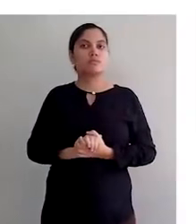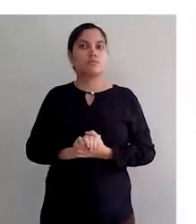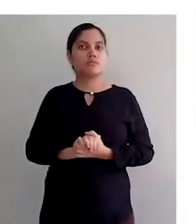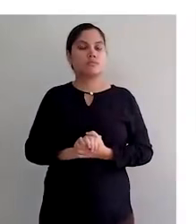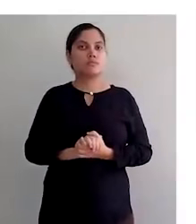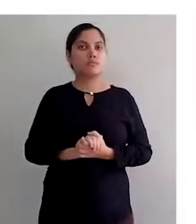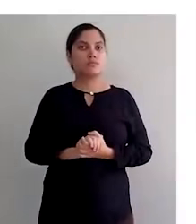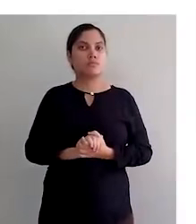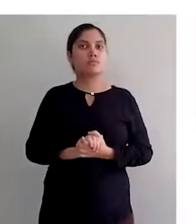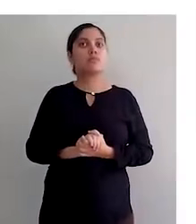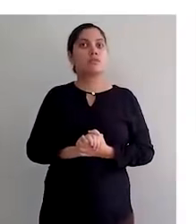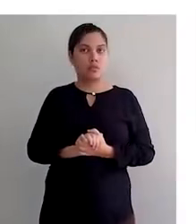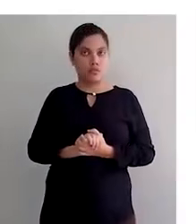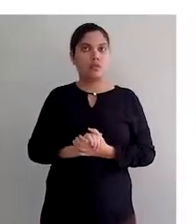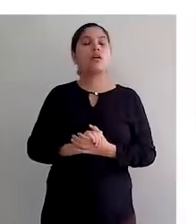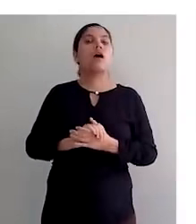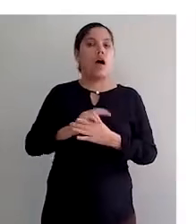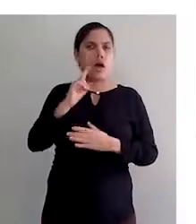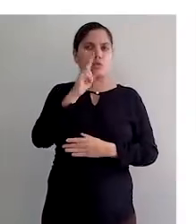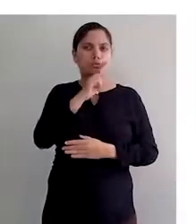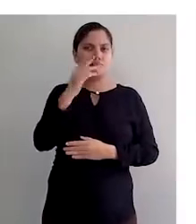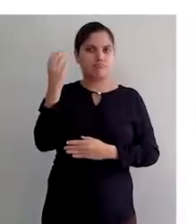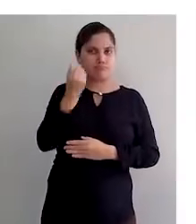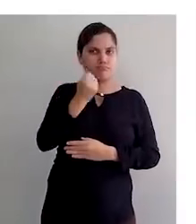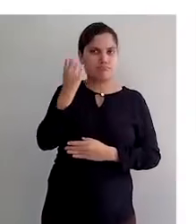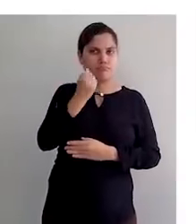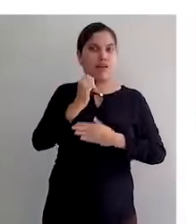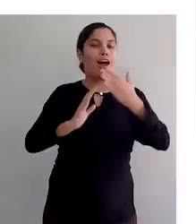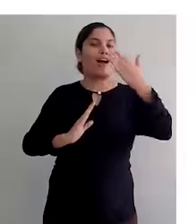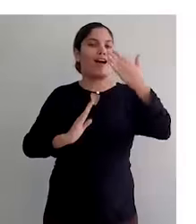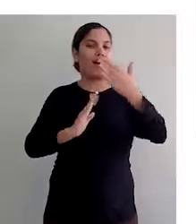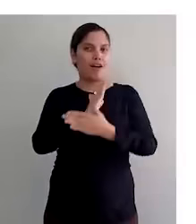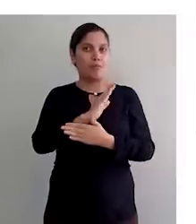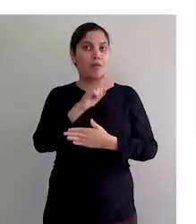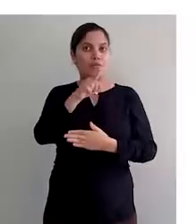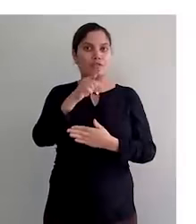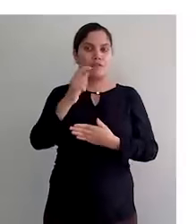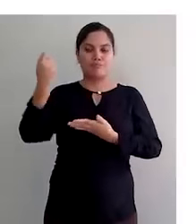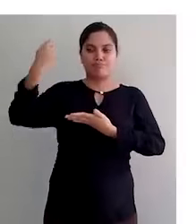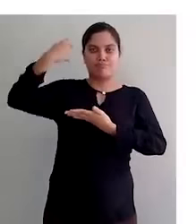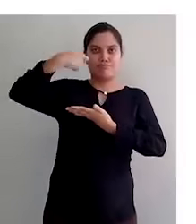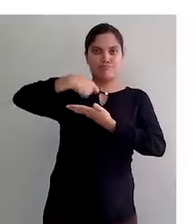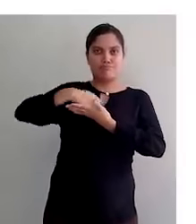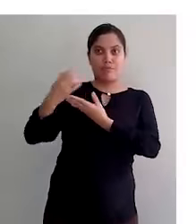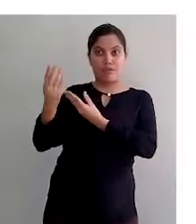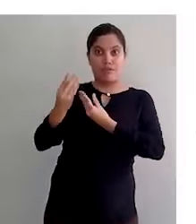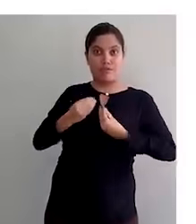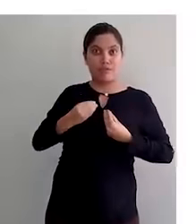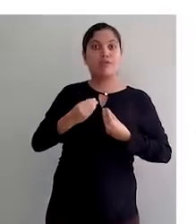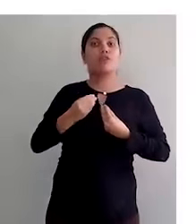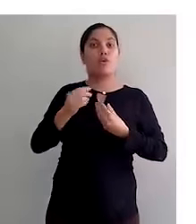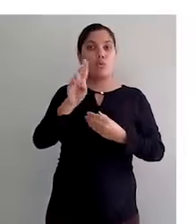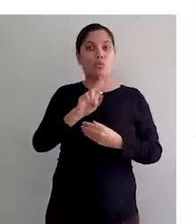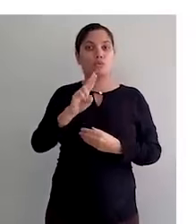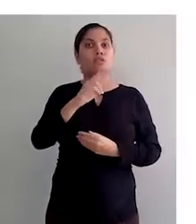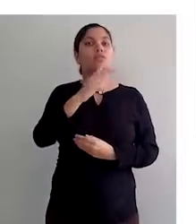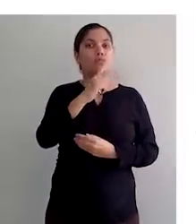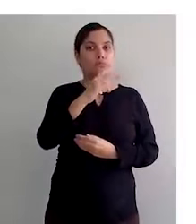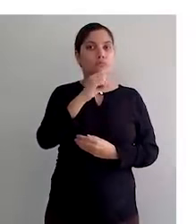Auxílio emergencial aprovado. Você receberá o pagamento pela Poupança Social Digital